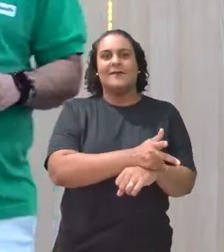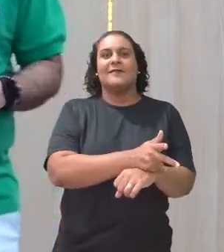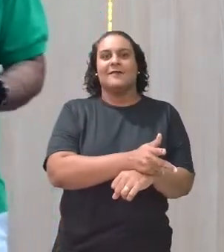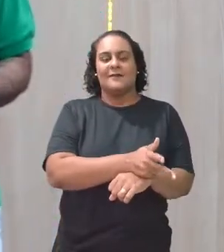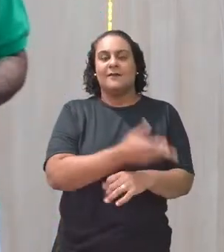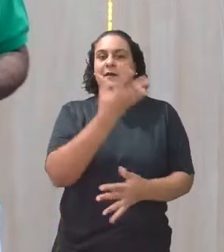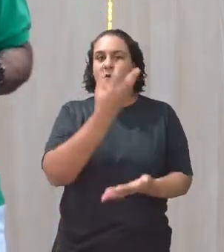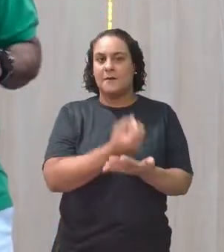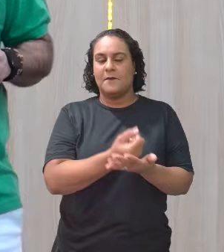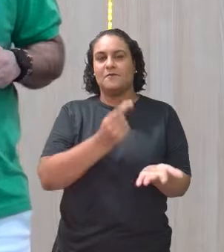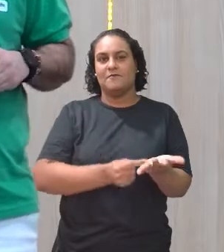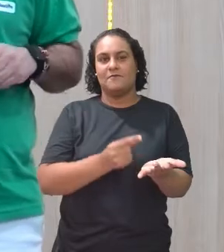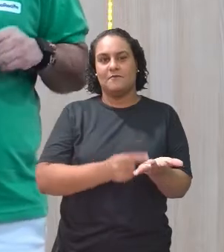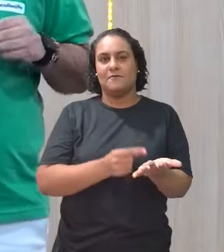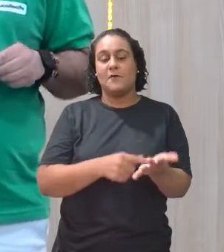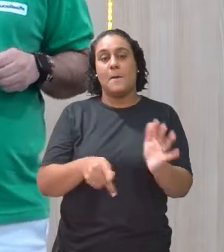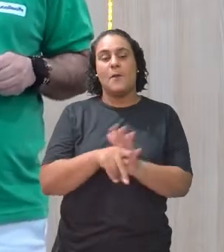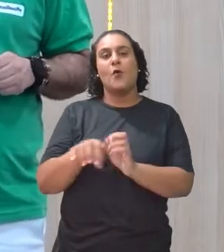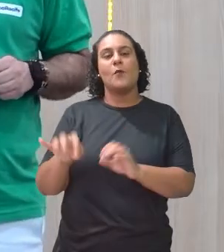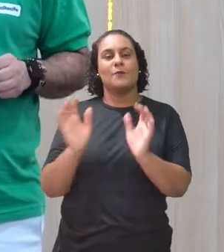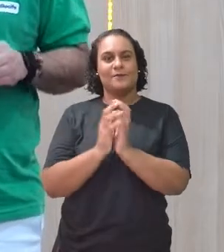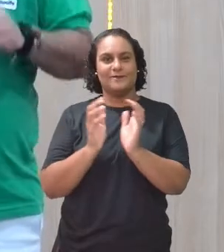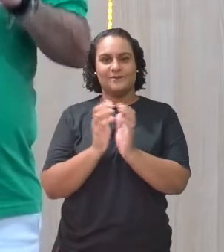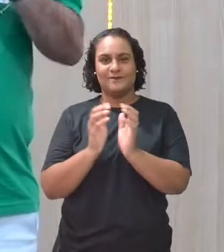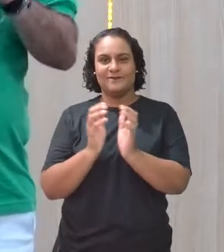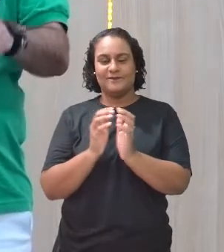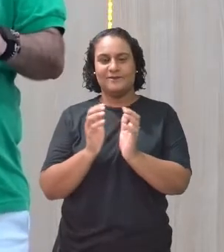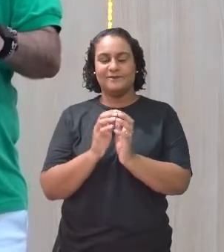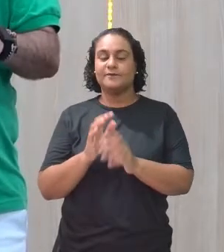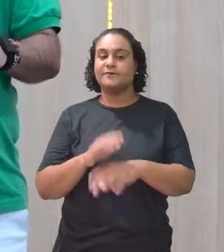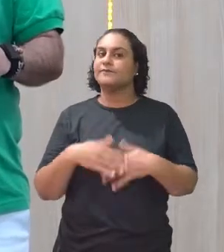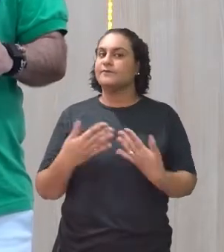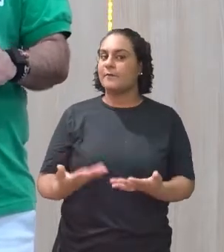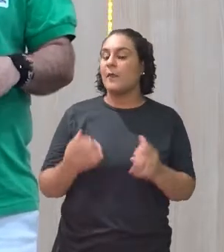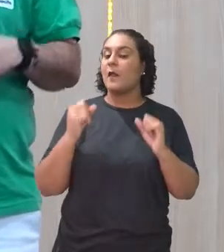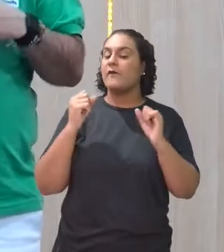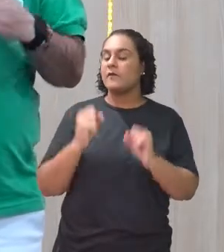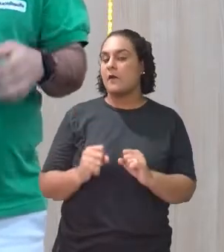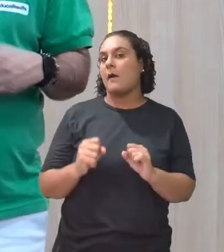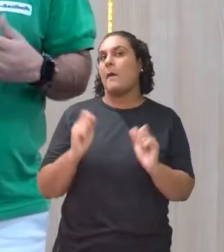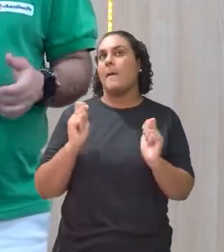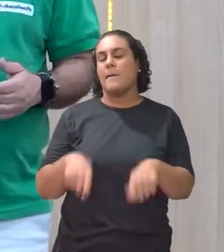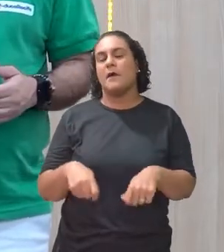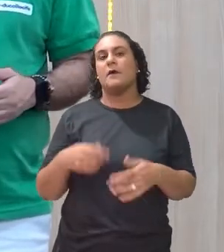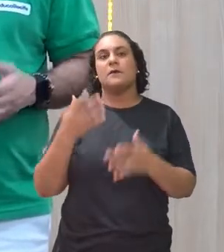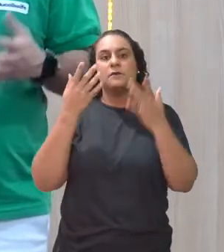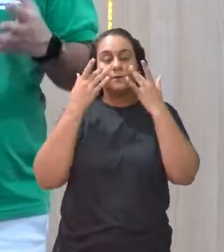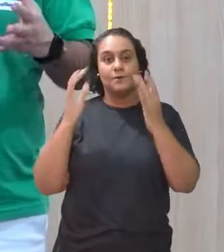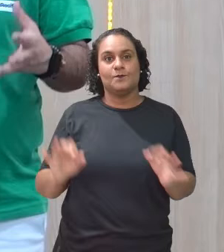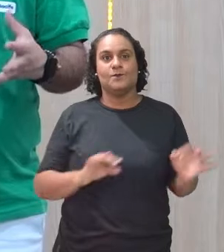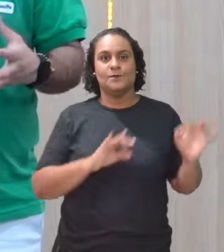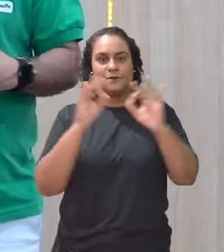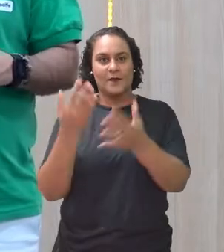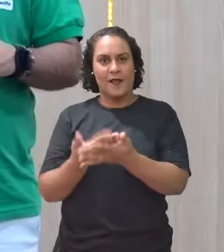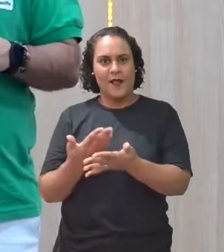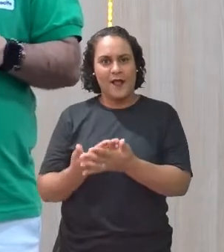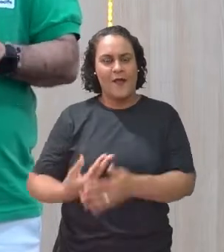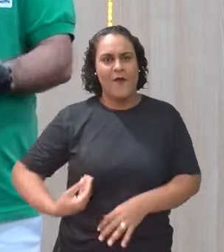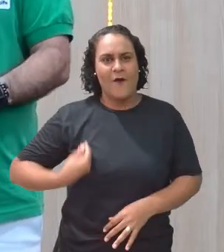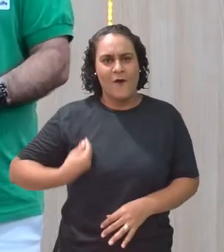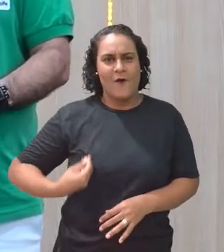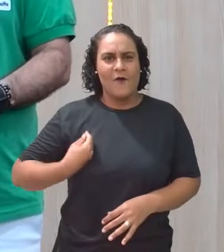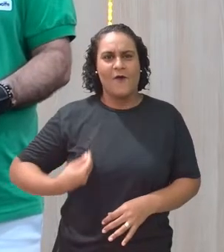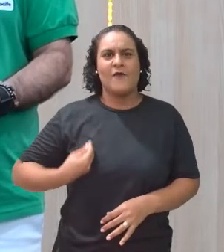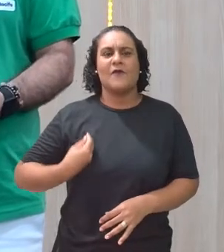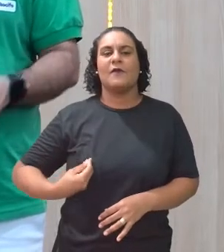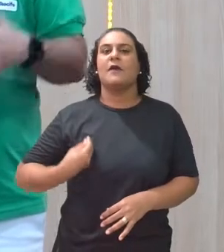e baixa aí o aplicativo do Educa Recife. Por ele você pode assistir às nossas aulas ao vivo melhor, né? Com sua